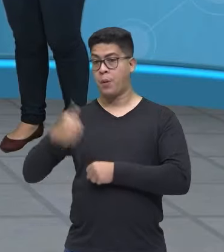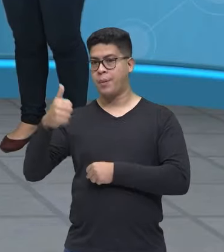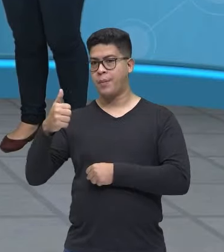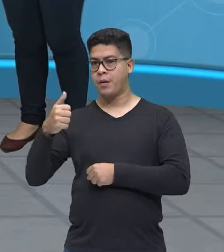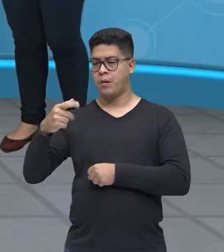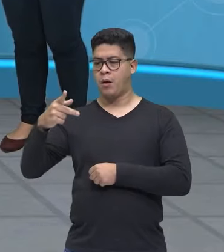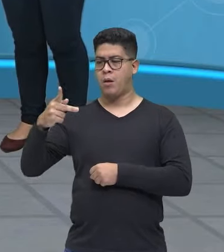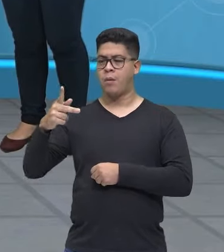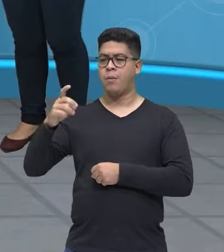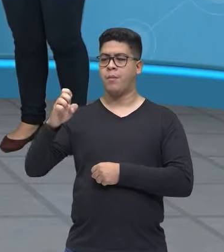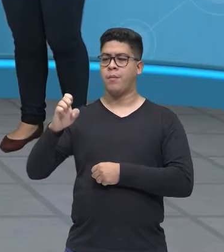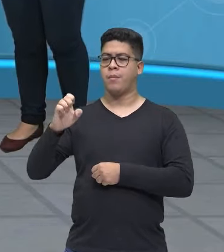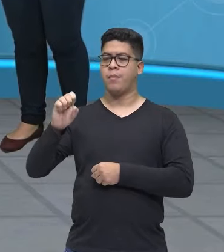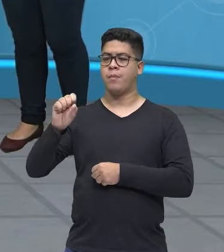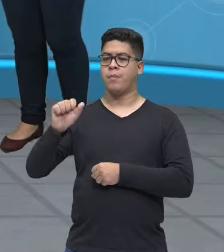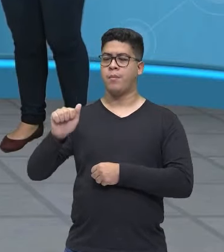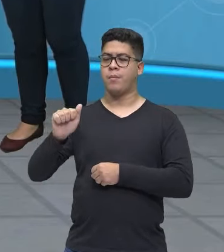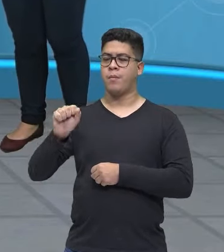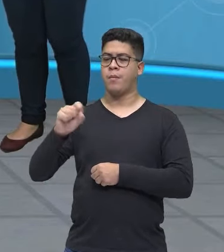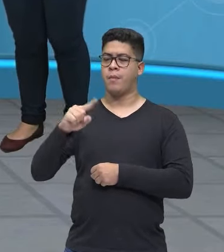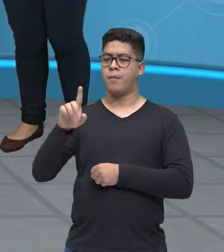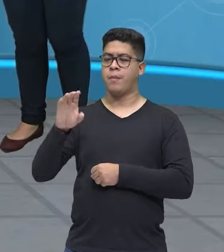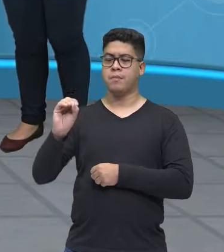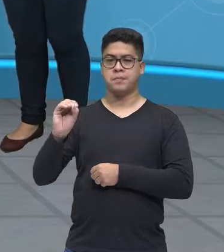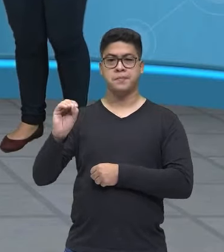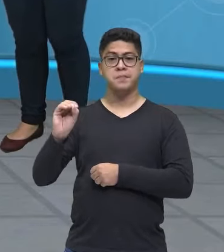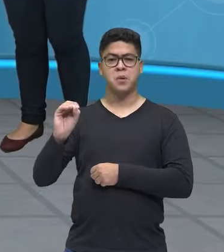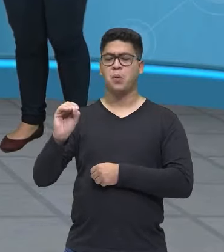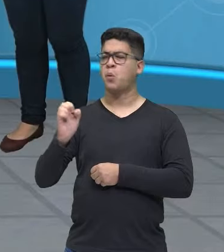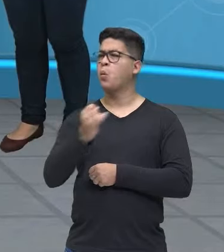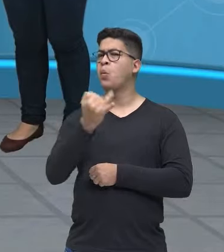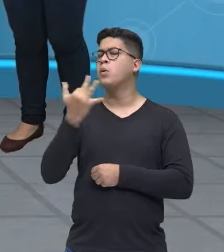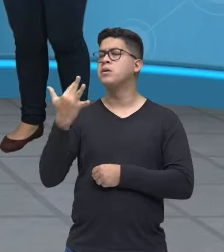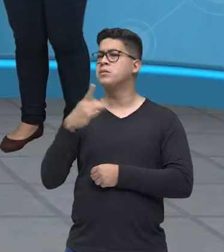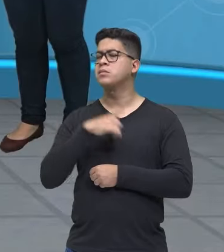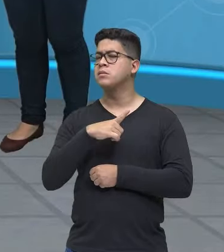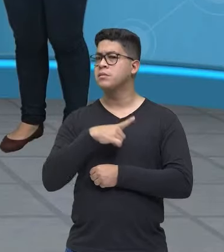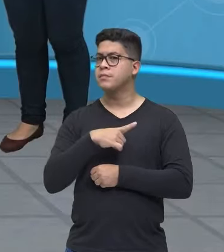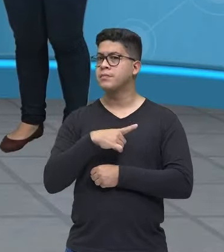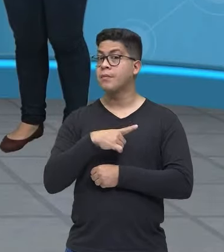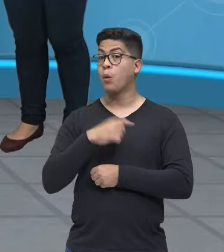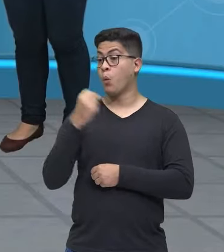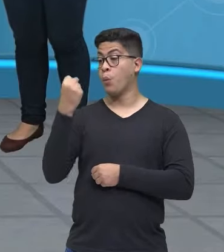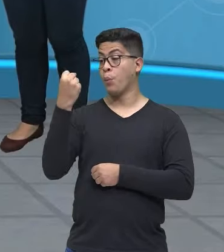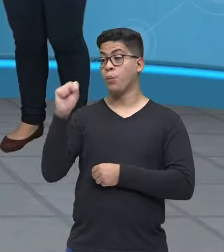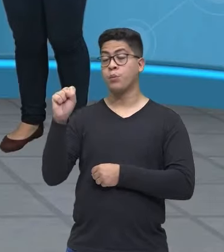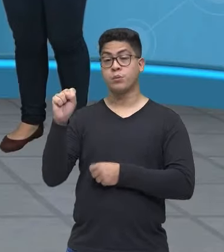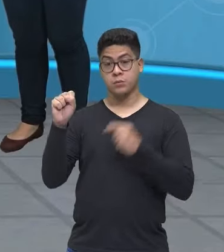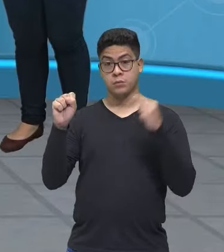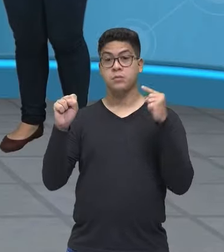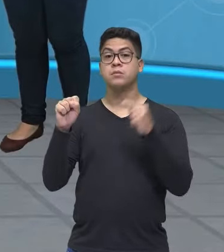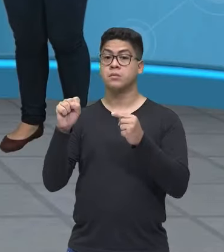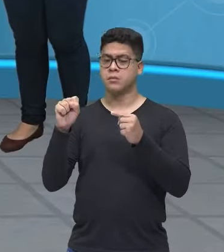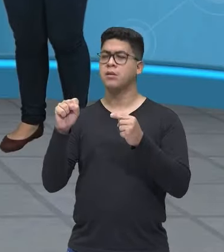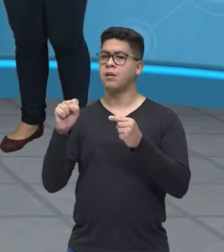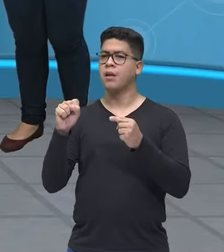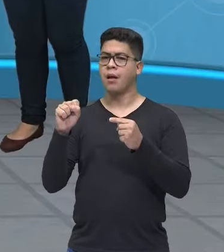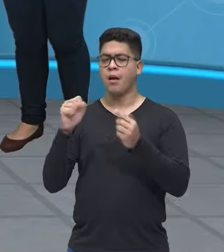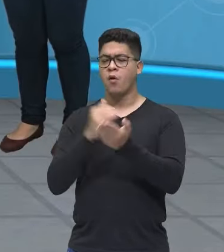quantos peões existe ali no jogo de xadrez? Nós temos 8 peões e eles estão logo ali